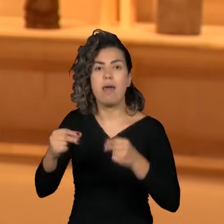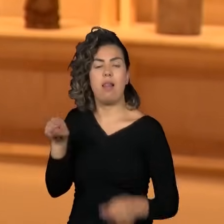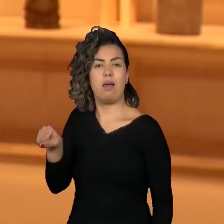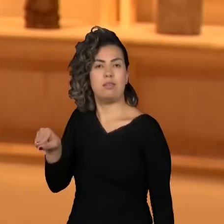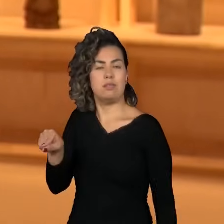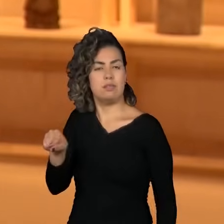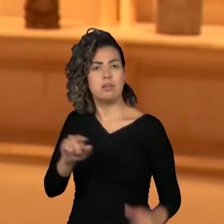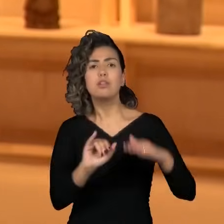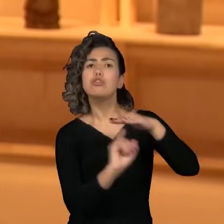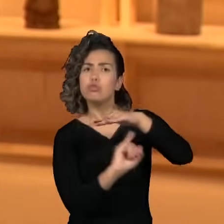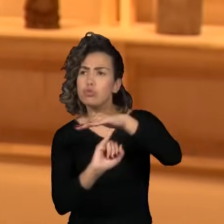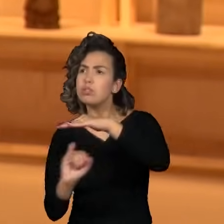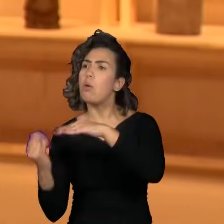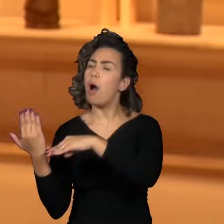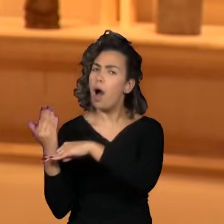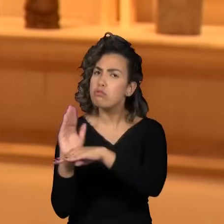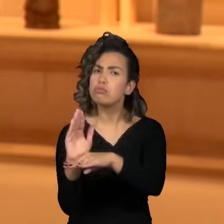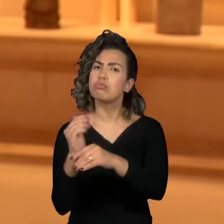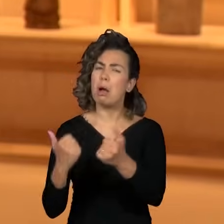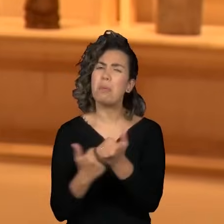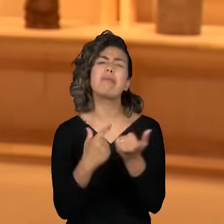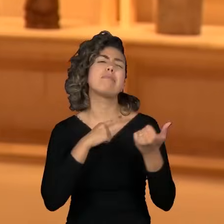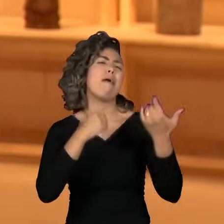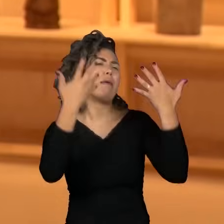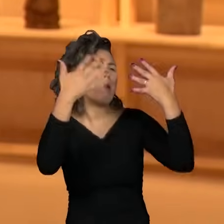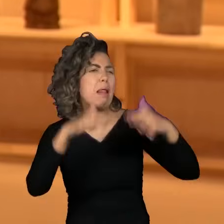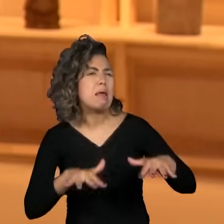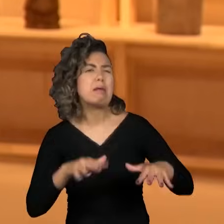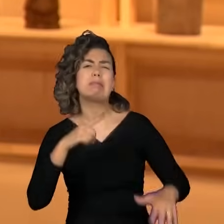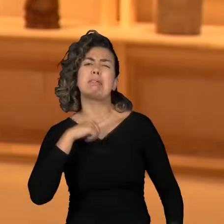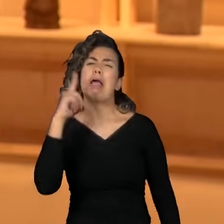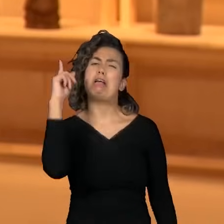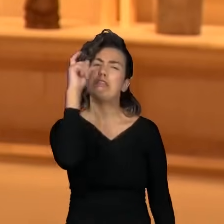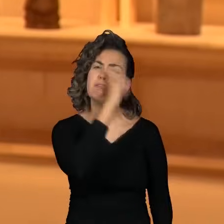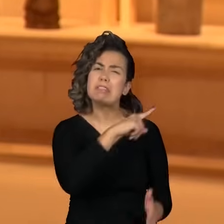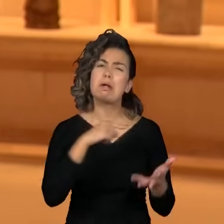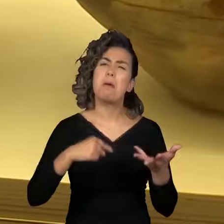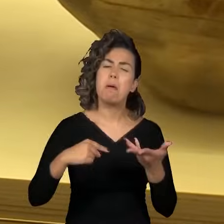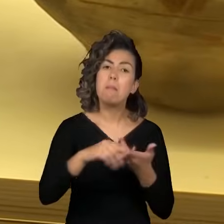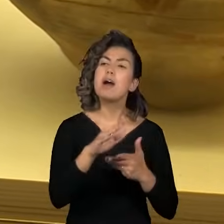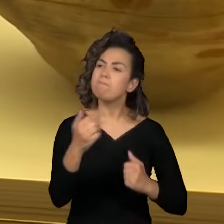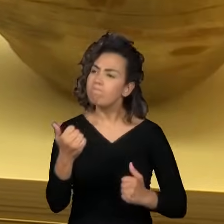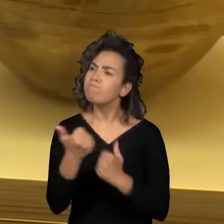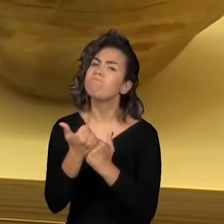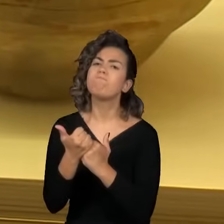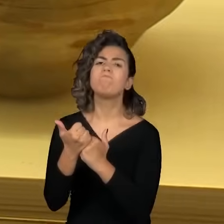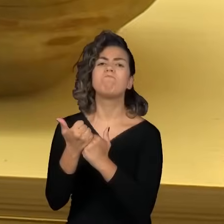que as instituições operam, apesar da crise, apesar de tudo o que acontece, elas estão aí.